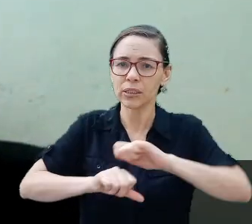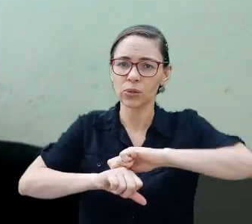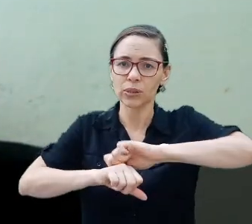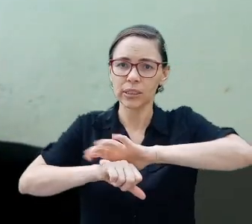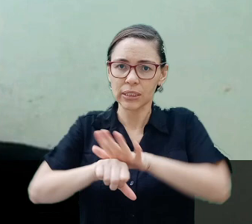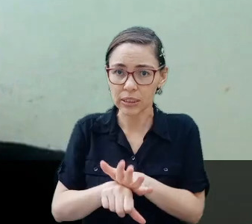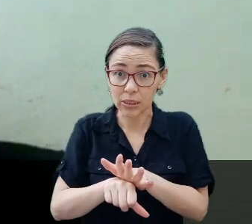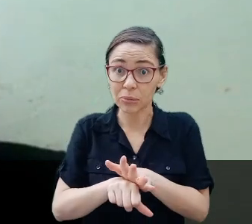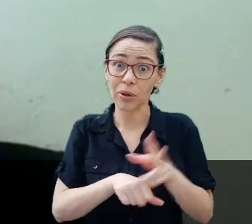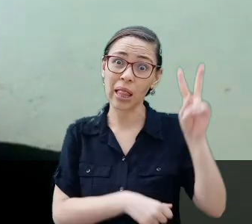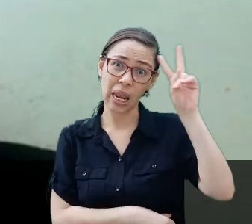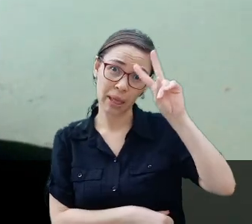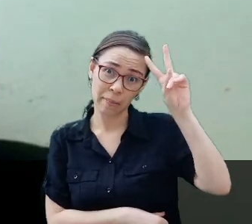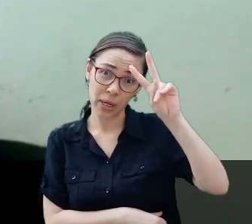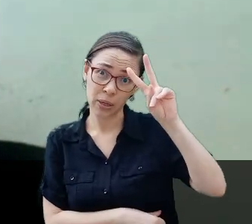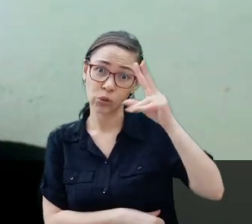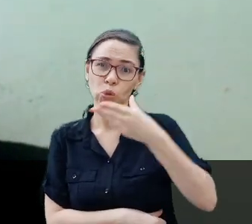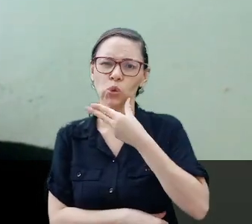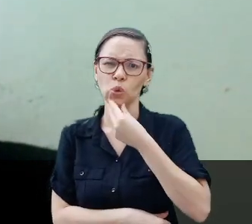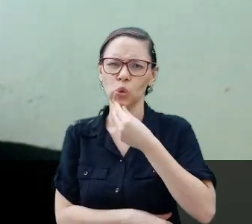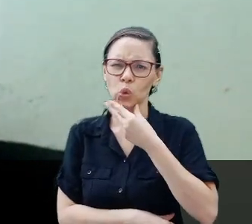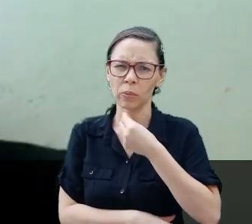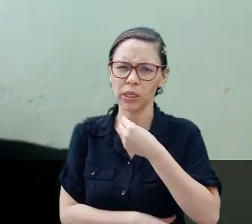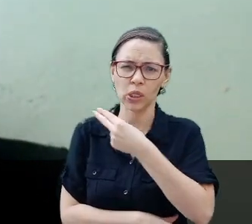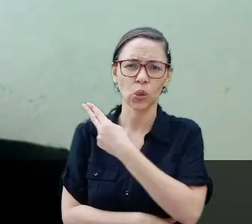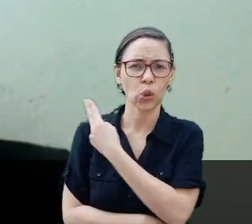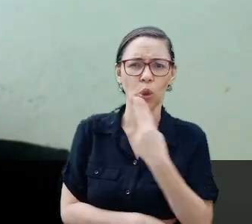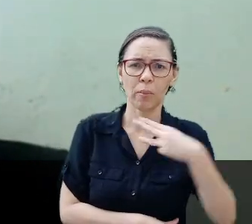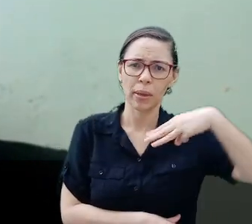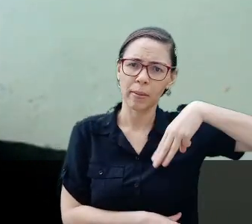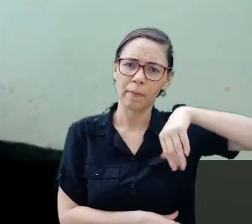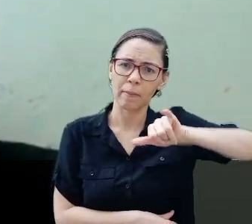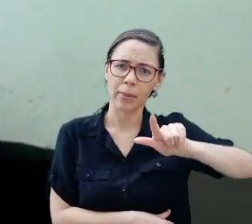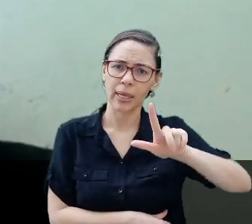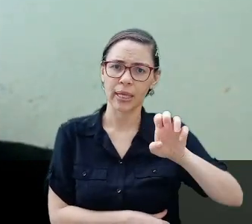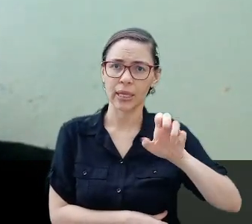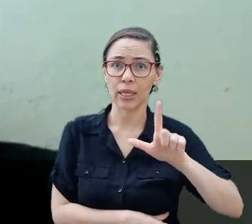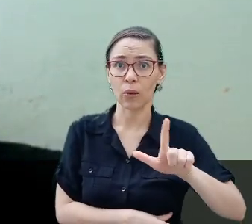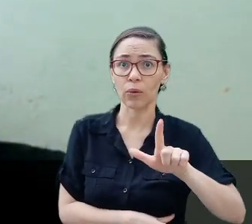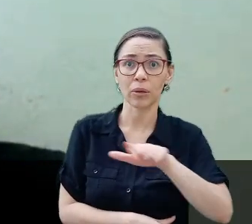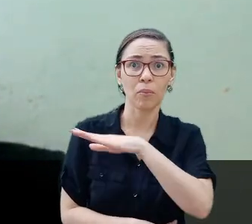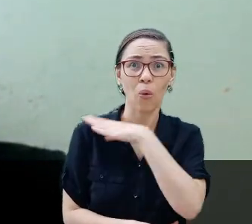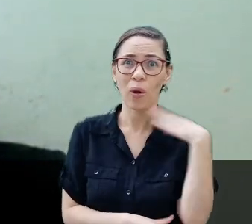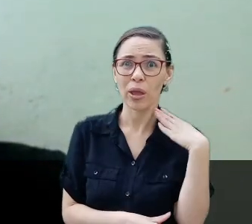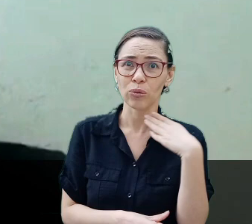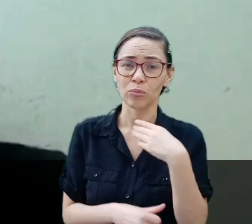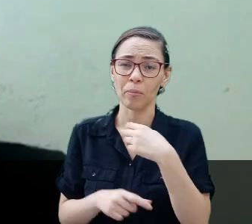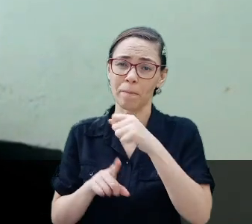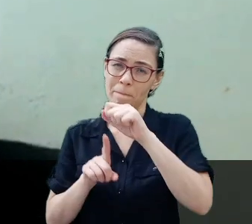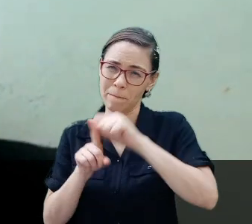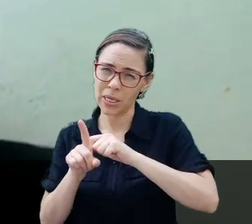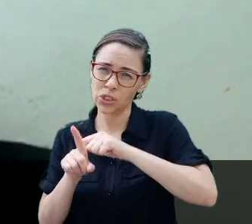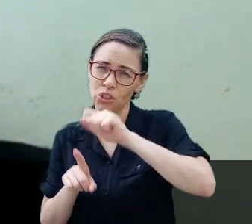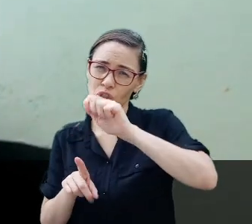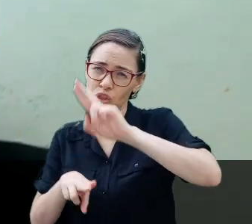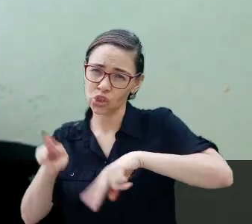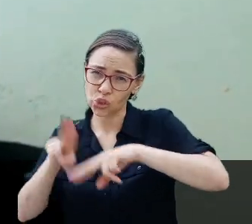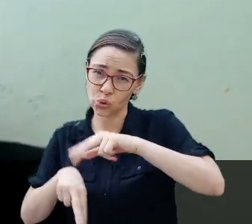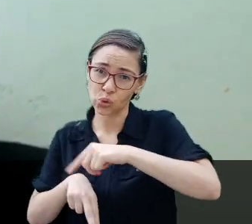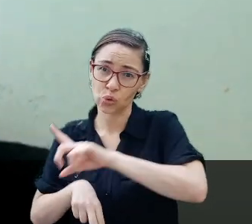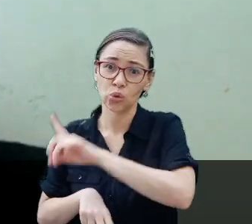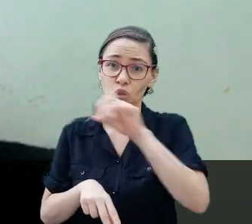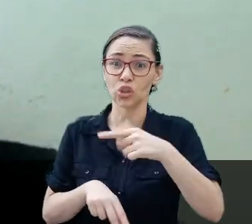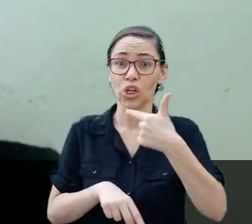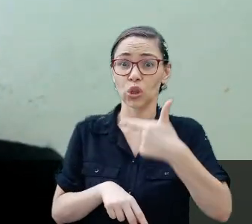gostaria de relembrar a morte do menino Miguel, que aconteceu no dia 2 de junho de 2020, ao cair